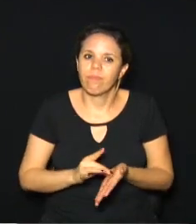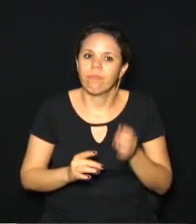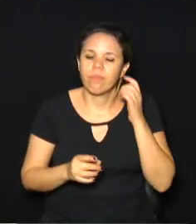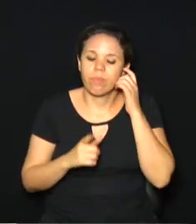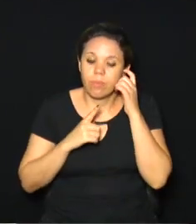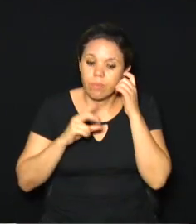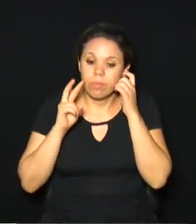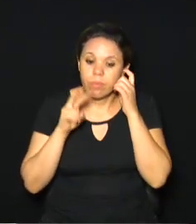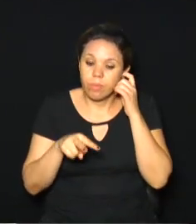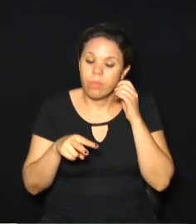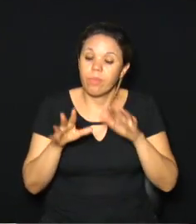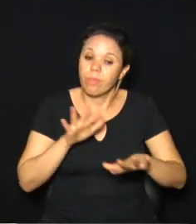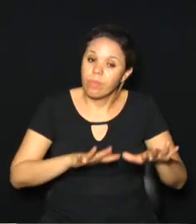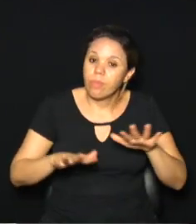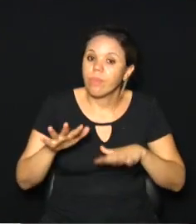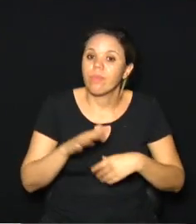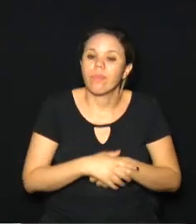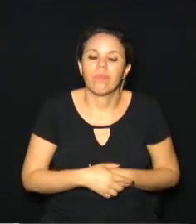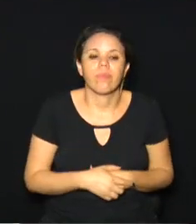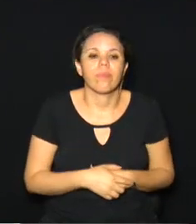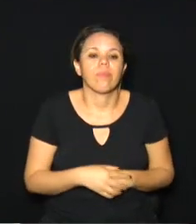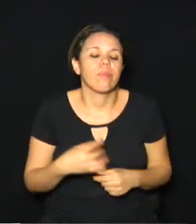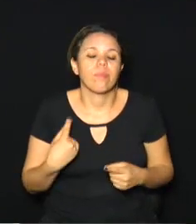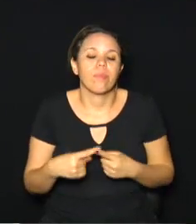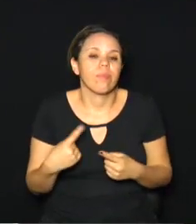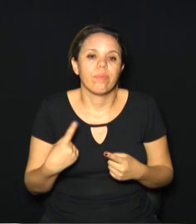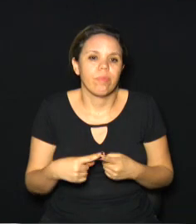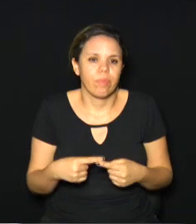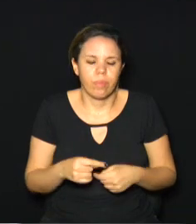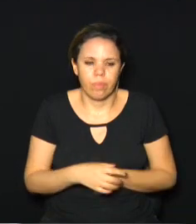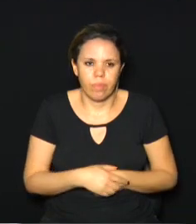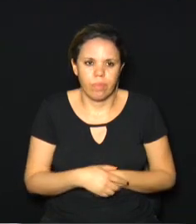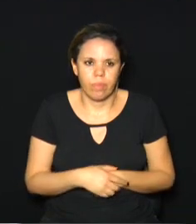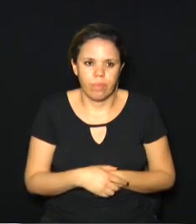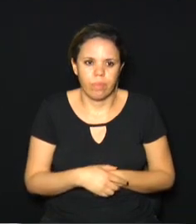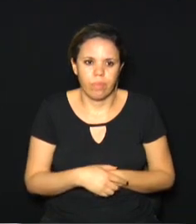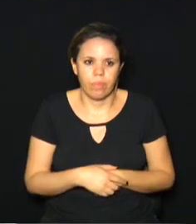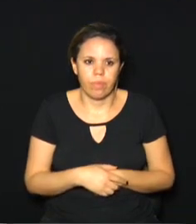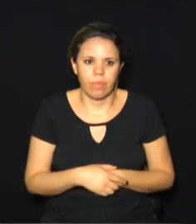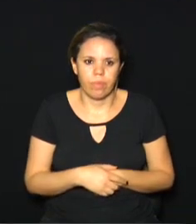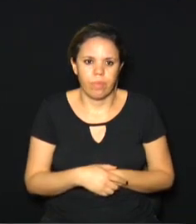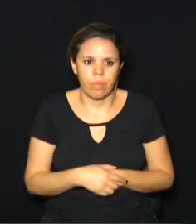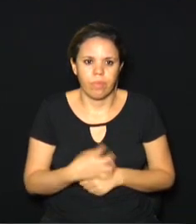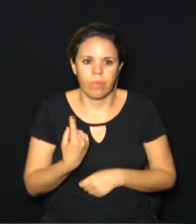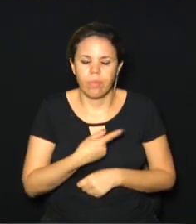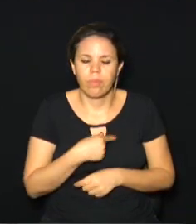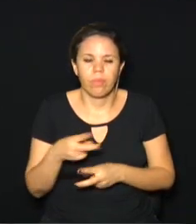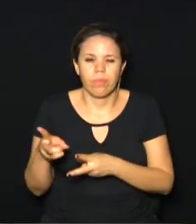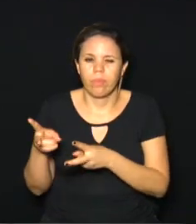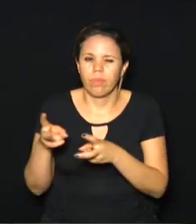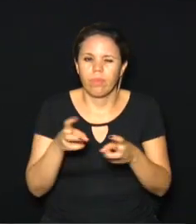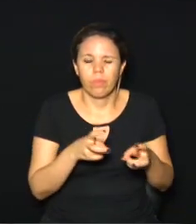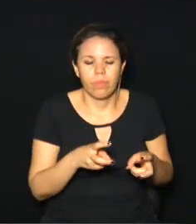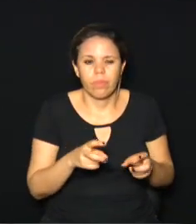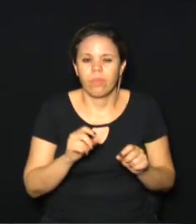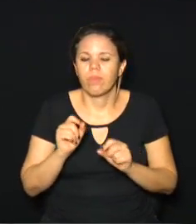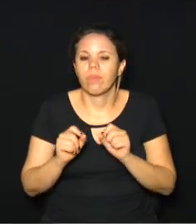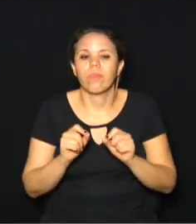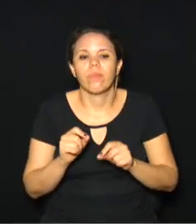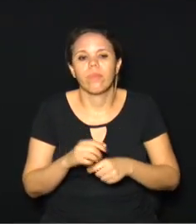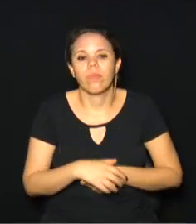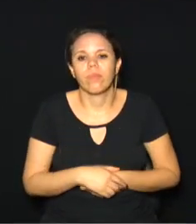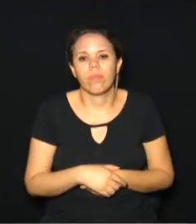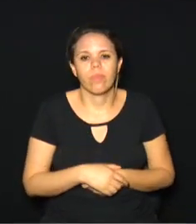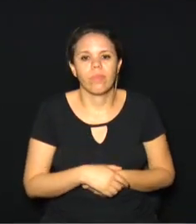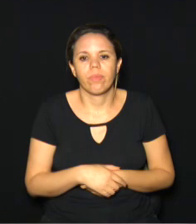muita cautela, né? Porque nós estamos observando que aí